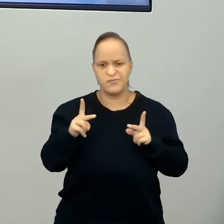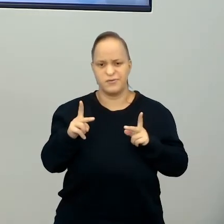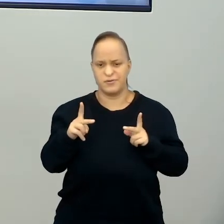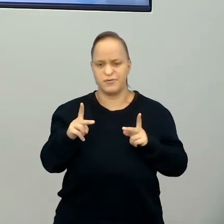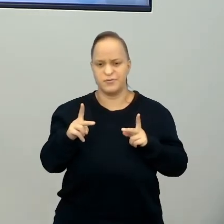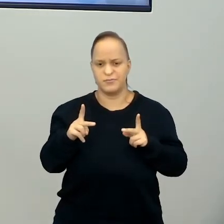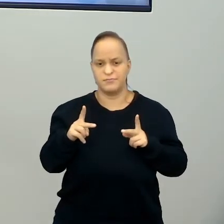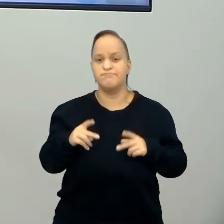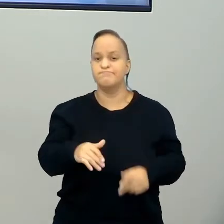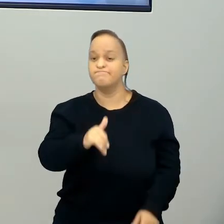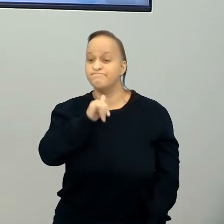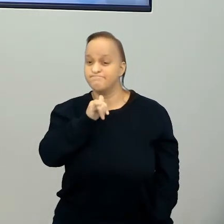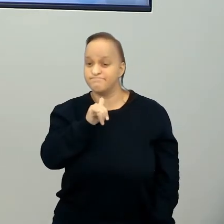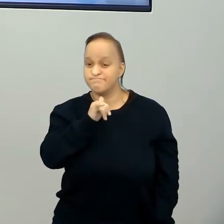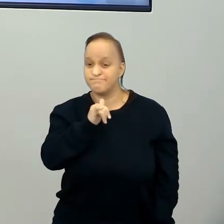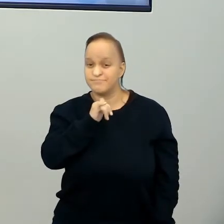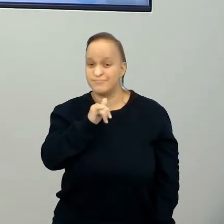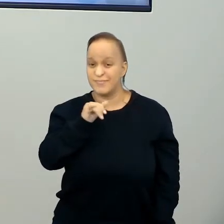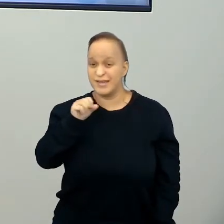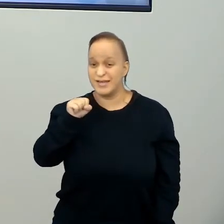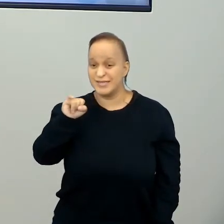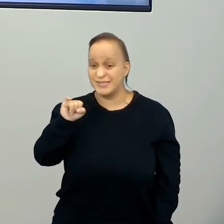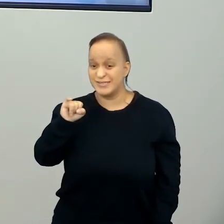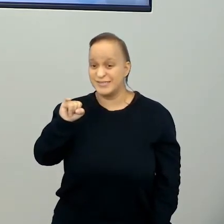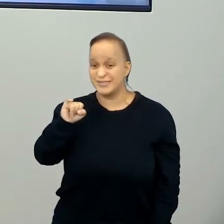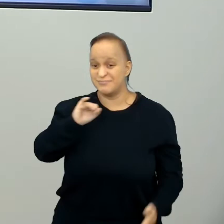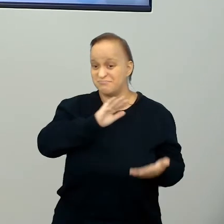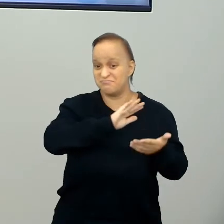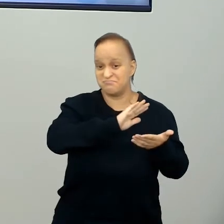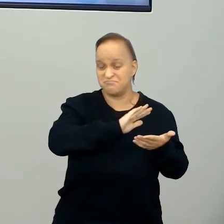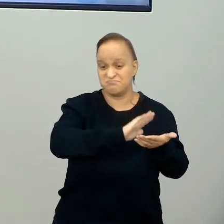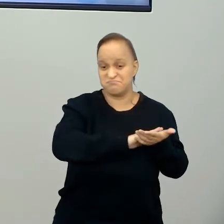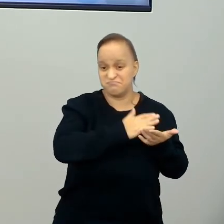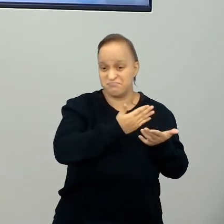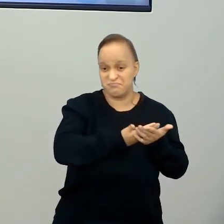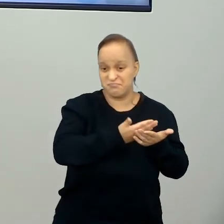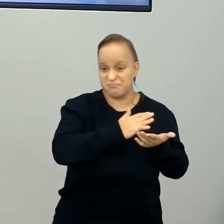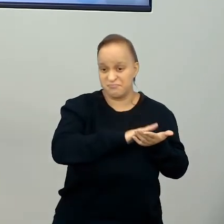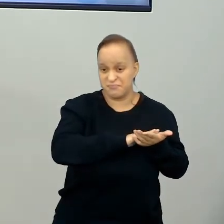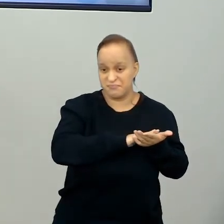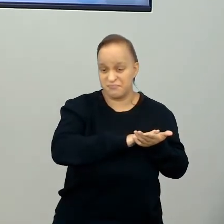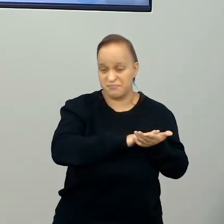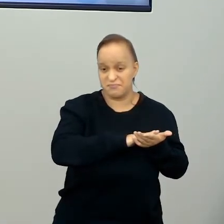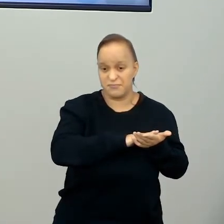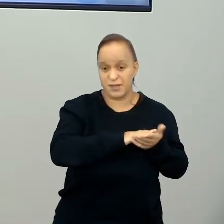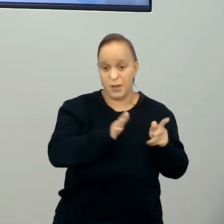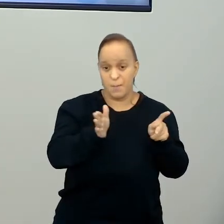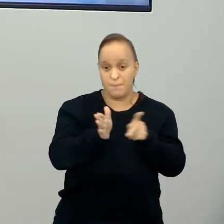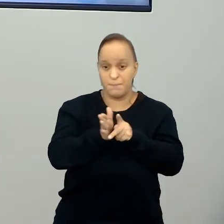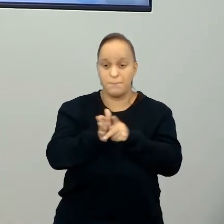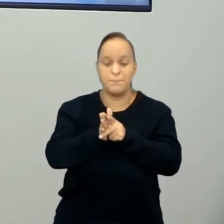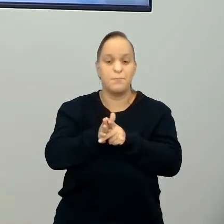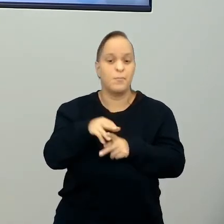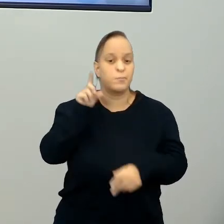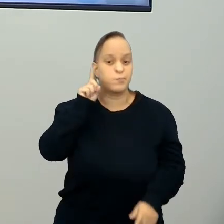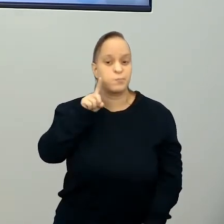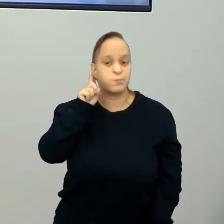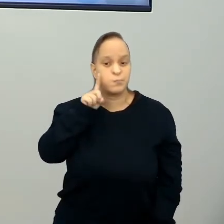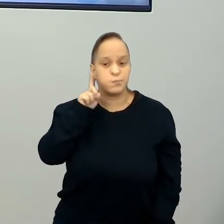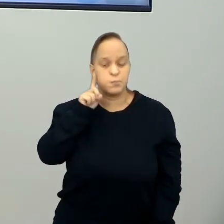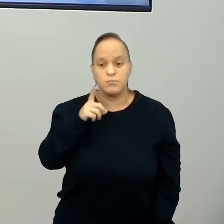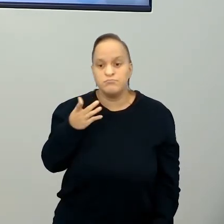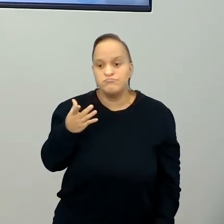Se uma pessoa nos Estados Unidos estivesse vendo isso, ela também não entenderia. A gente só consegue se entender porque a gente está dentro de